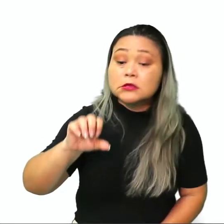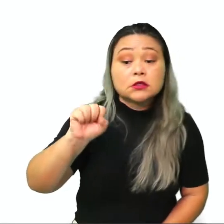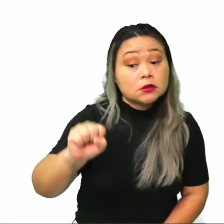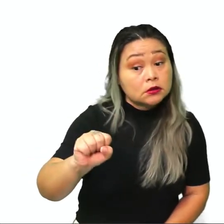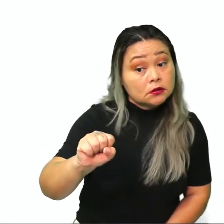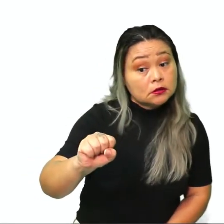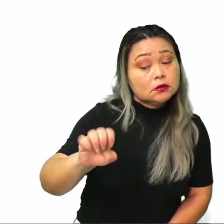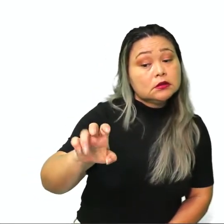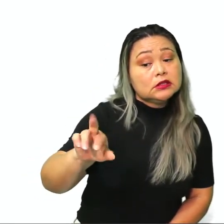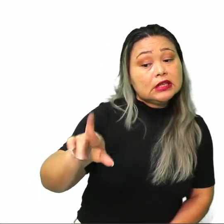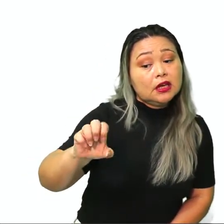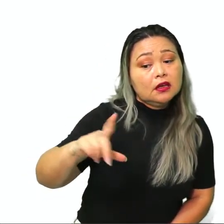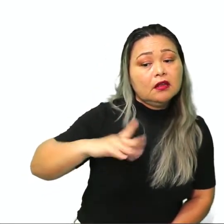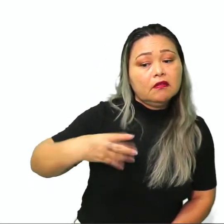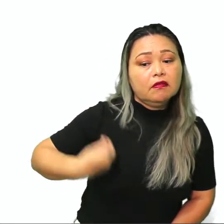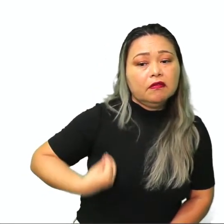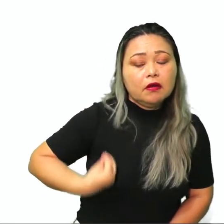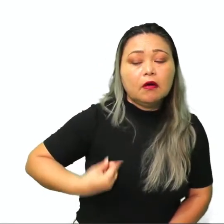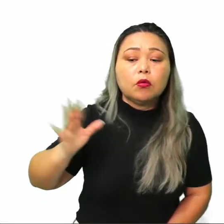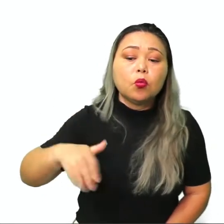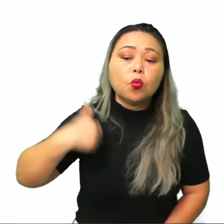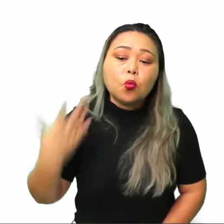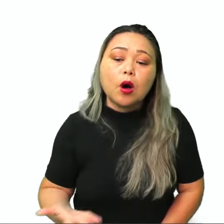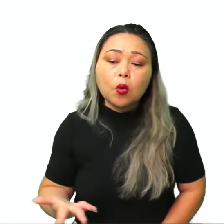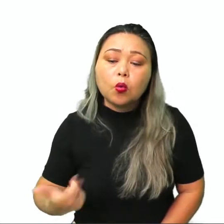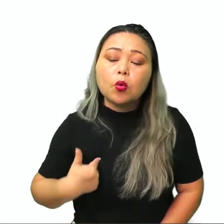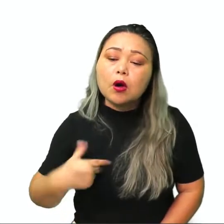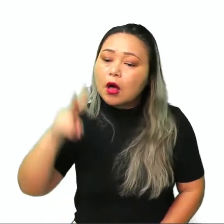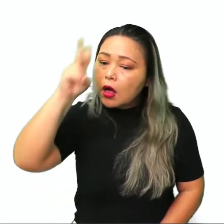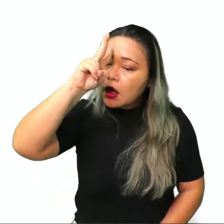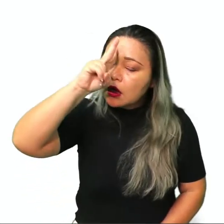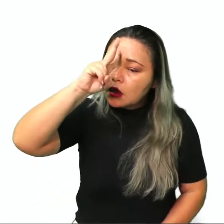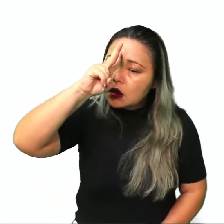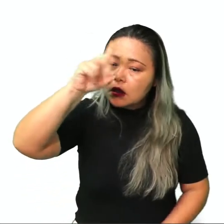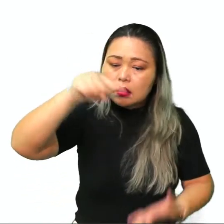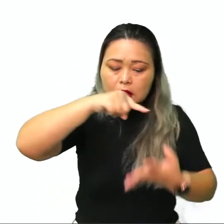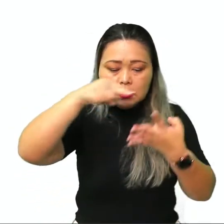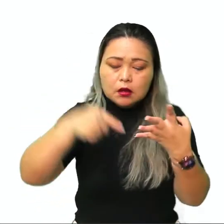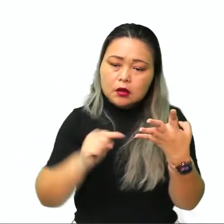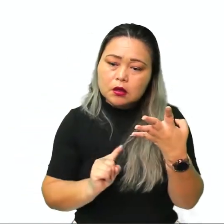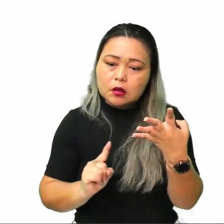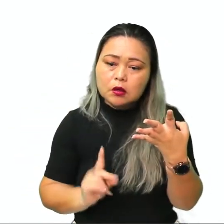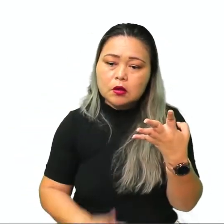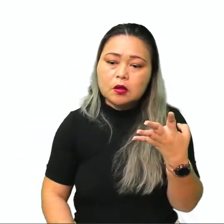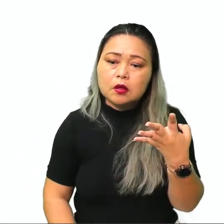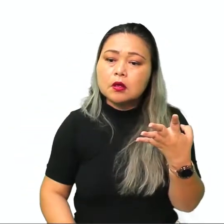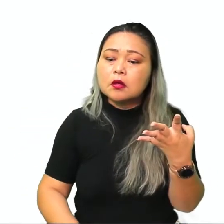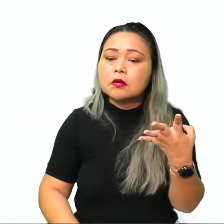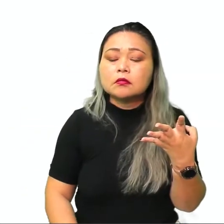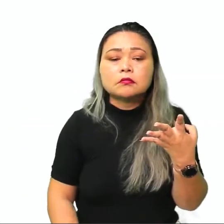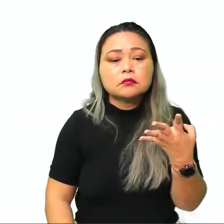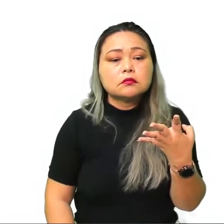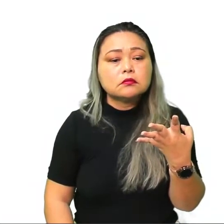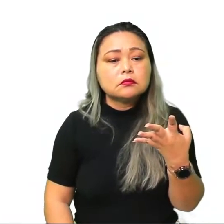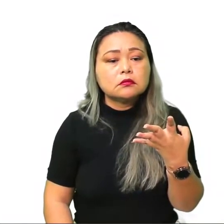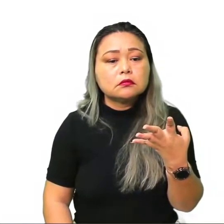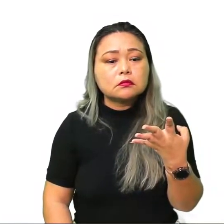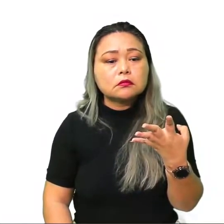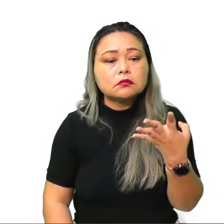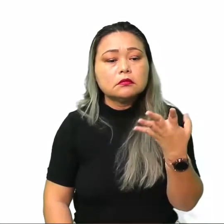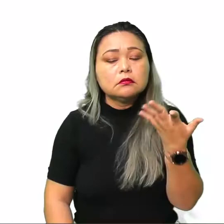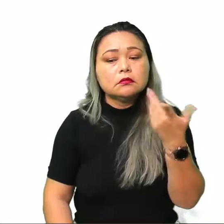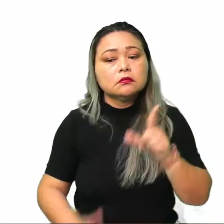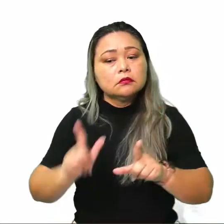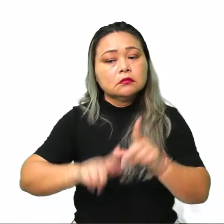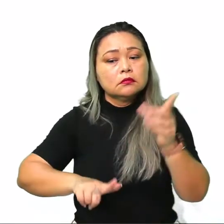qual? Lembram que a gente colocou na aulinha de revisão lá 4, né? Vamos lá?